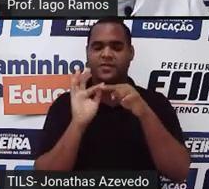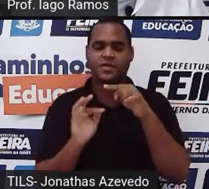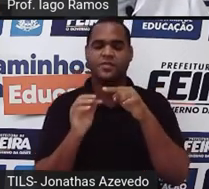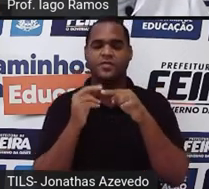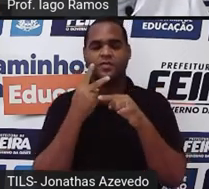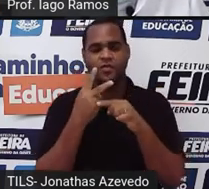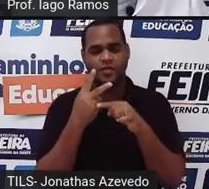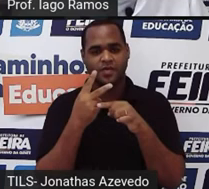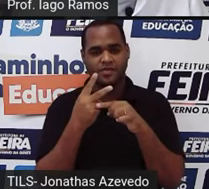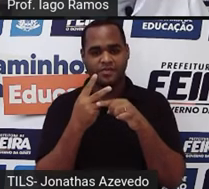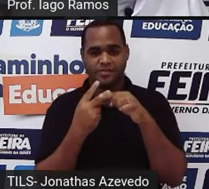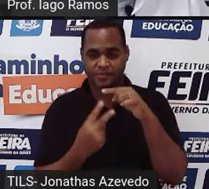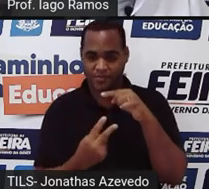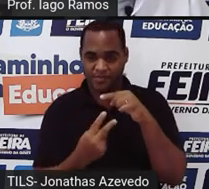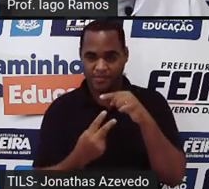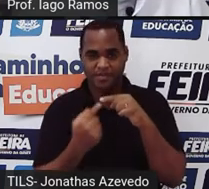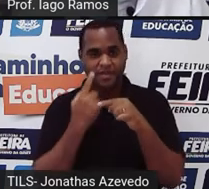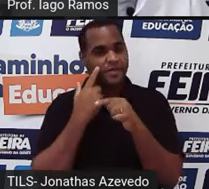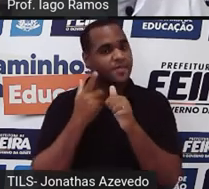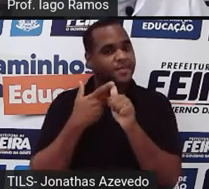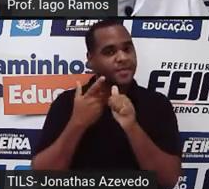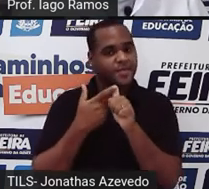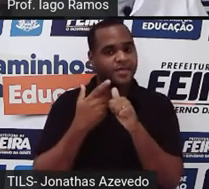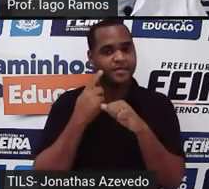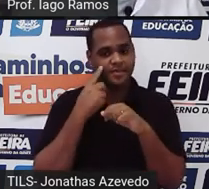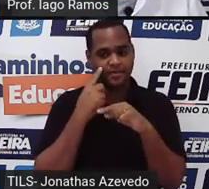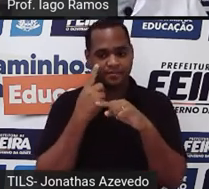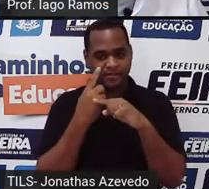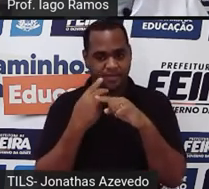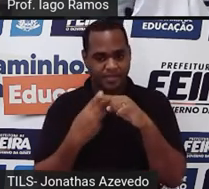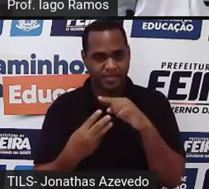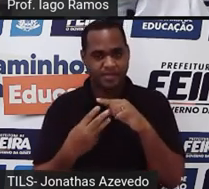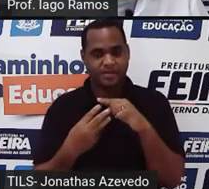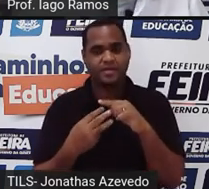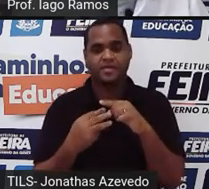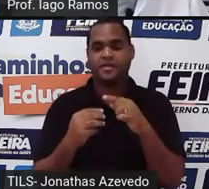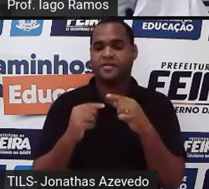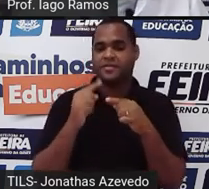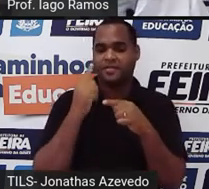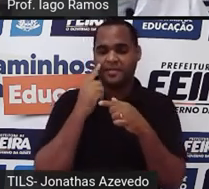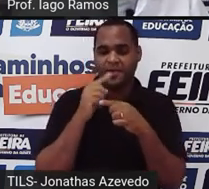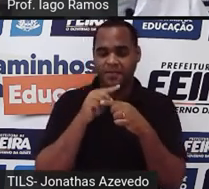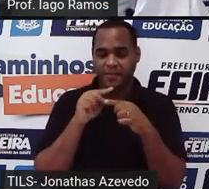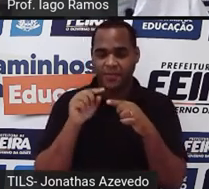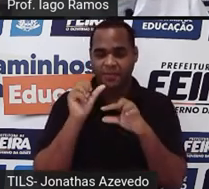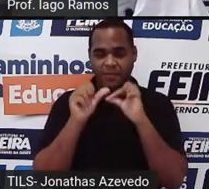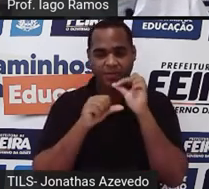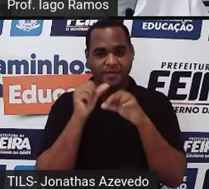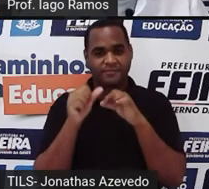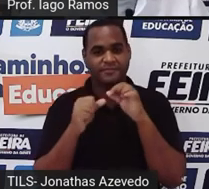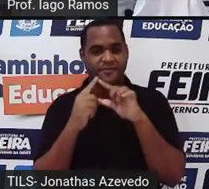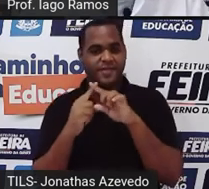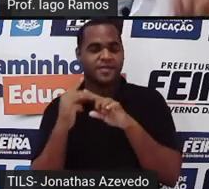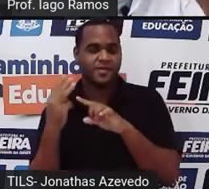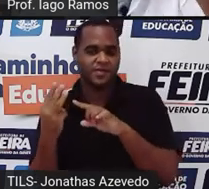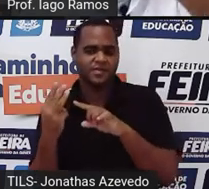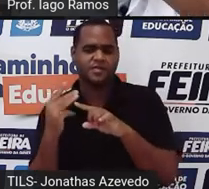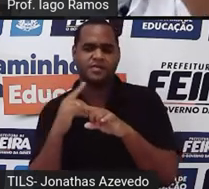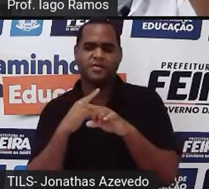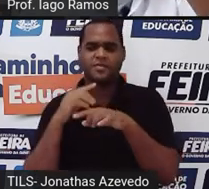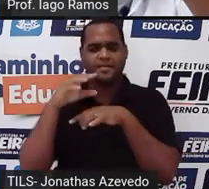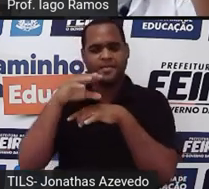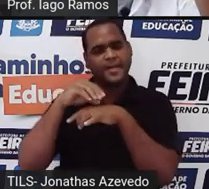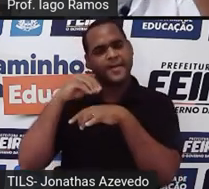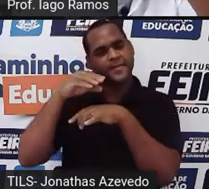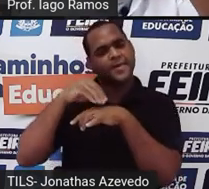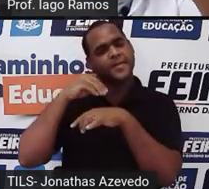eu vou fazer a fração meio vezes 2, tá? Por que meio vezes 2? Porque se eu pegar o 2 ali de fora, né, que